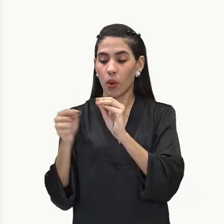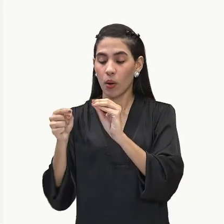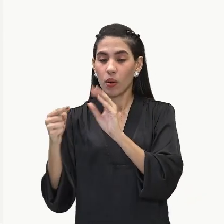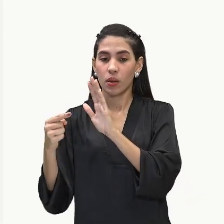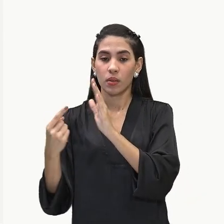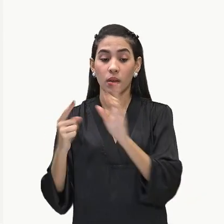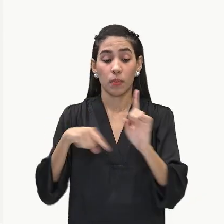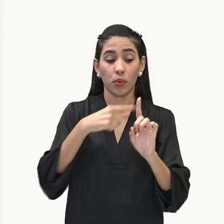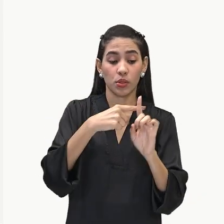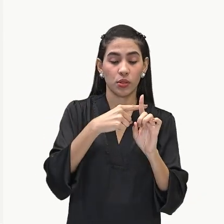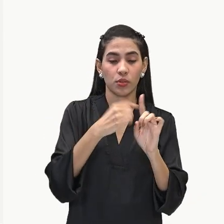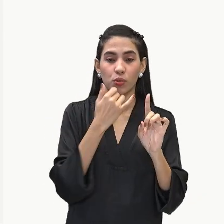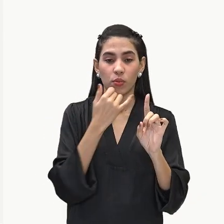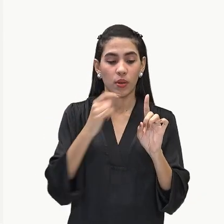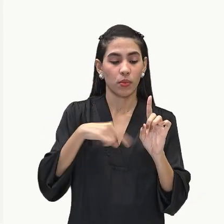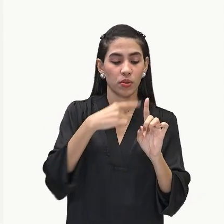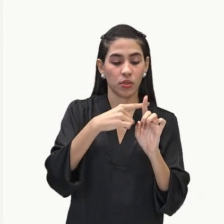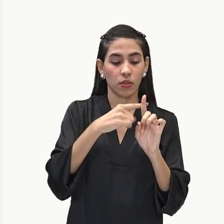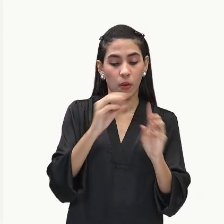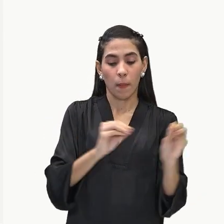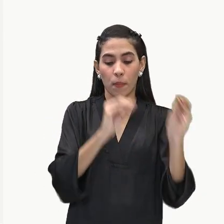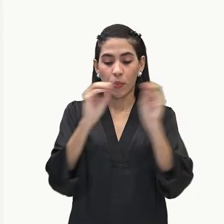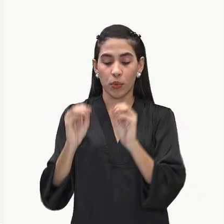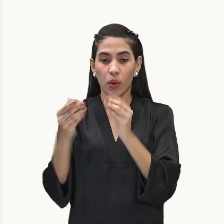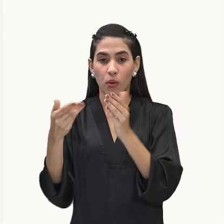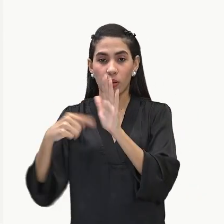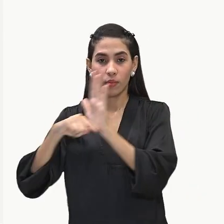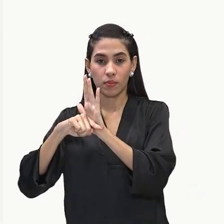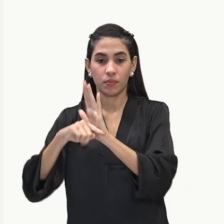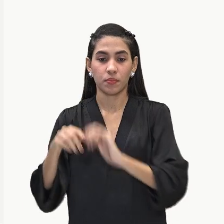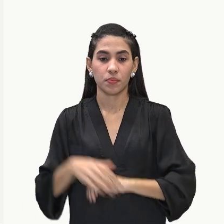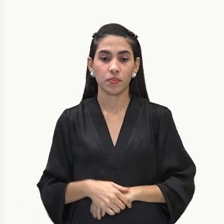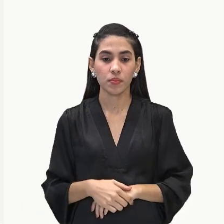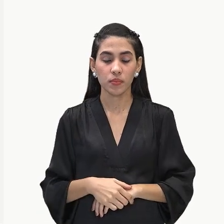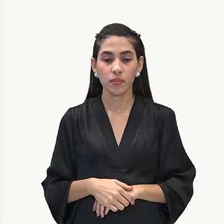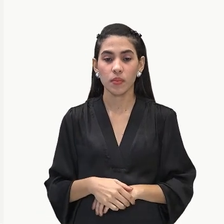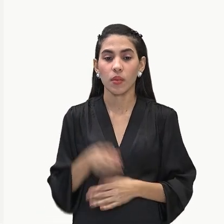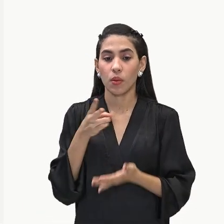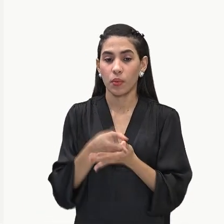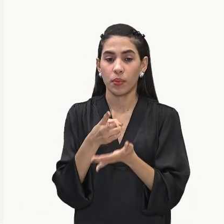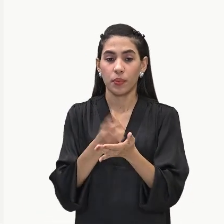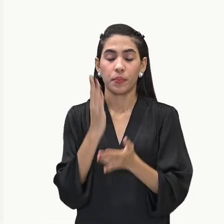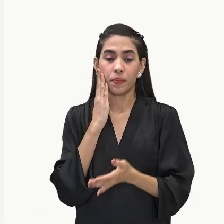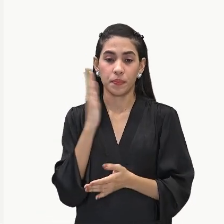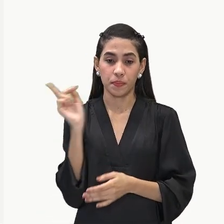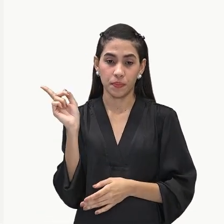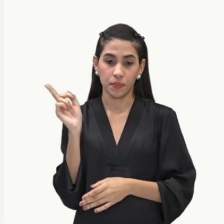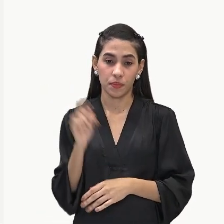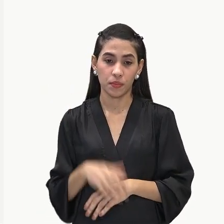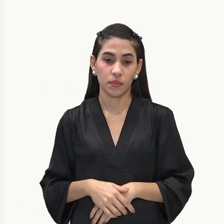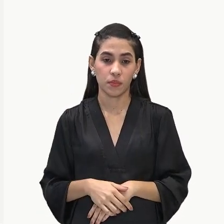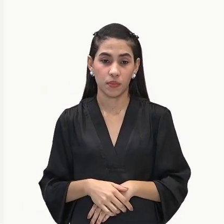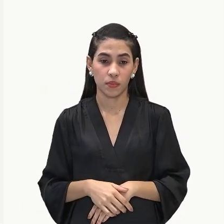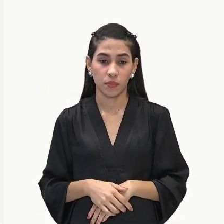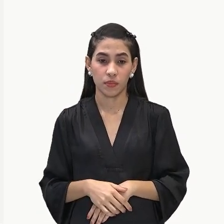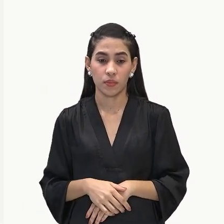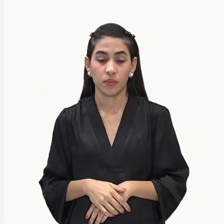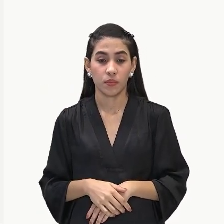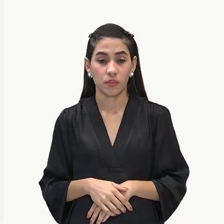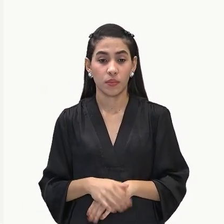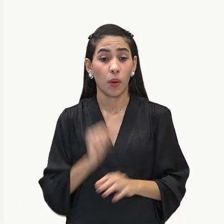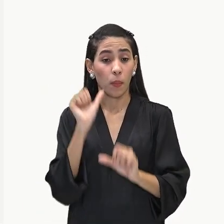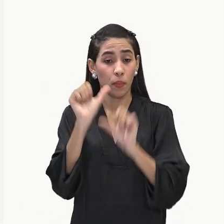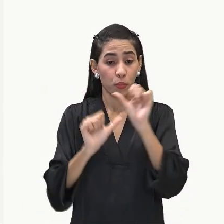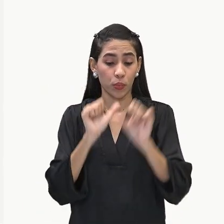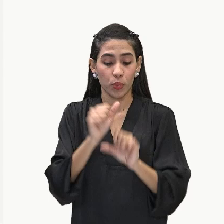negativo. São dois modos de resolver. Então, continuando aqui no primeiro, já que eu trouxe o 10 para